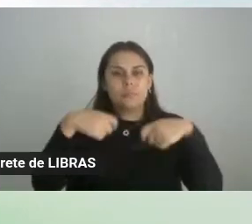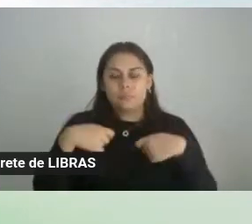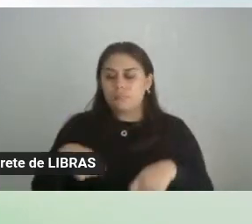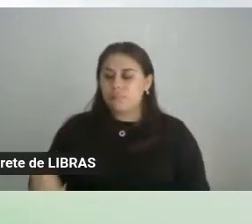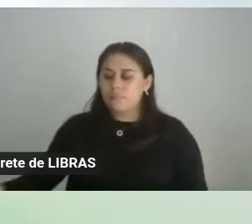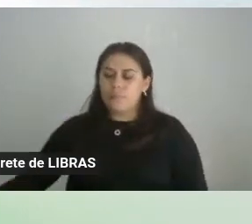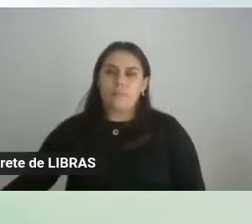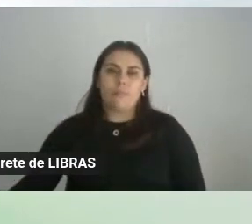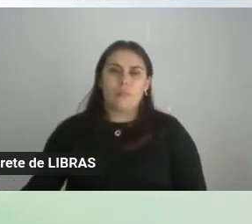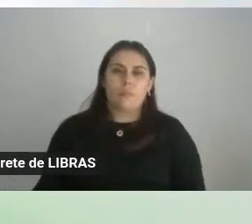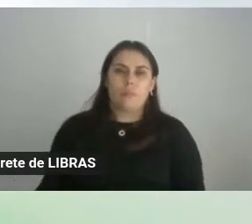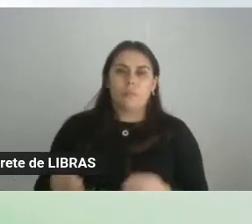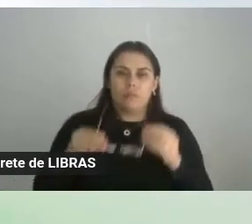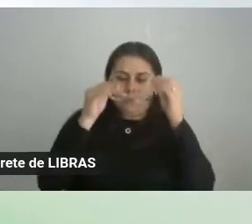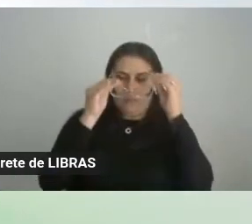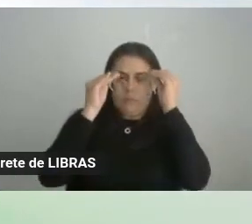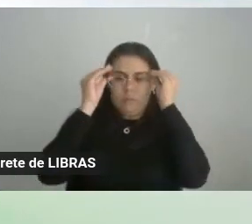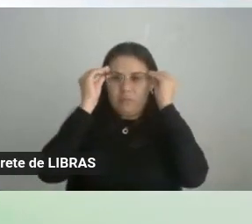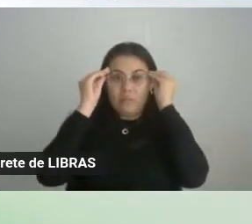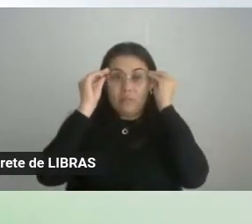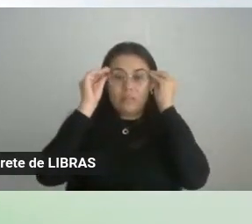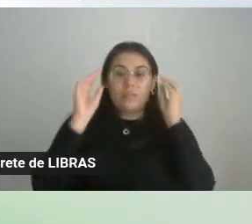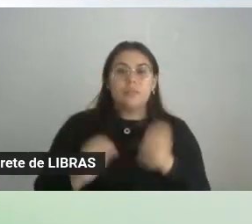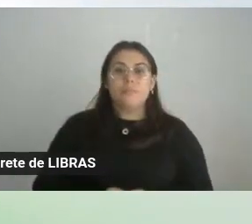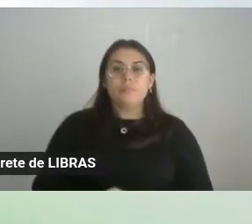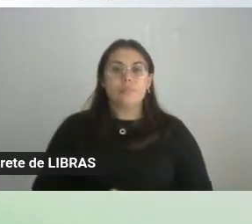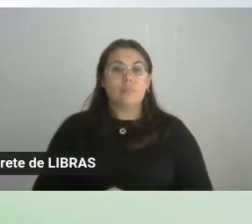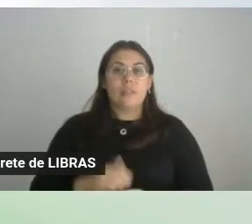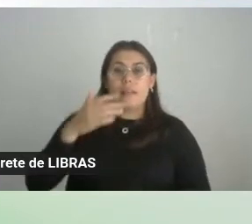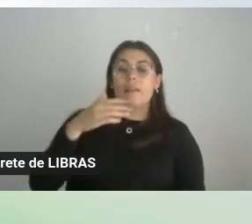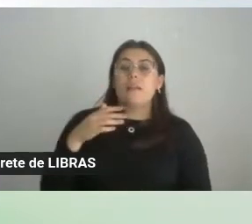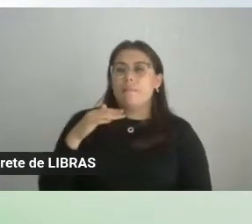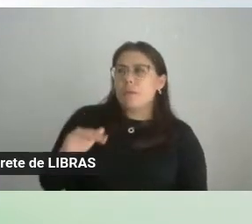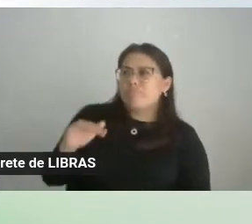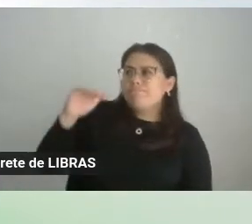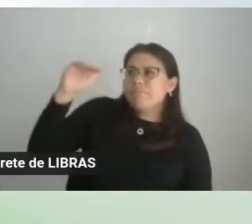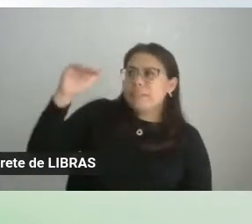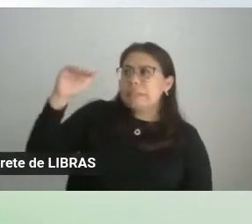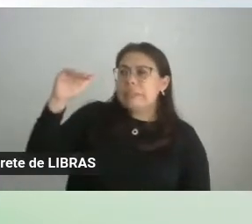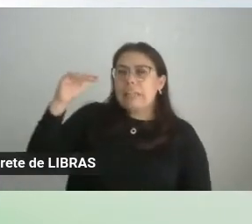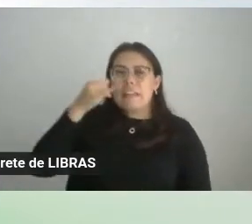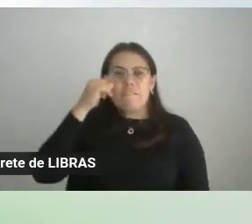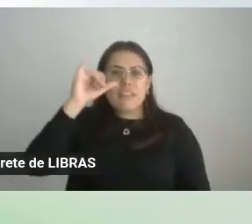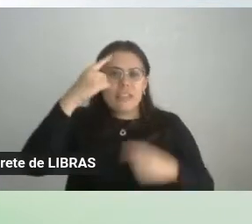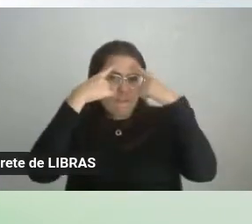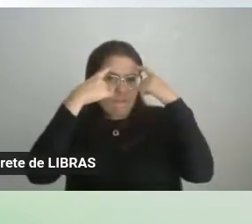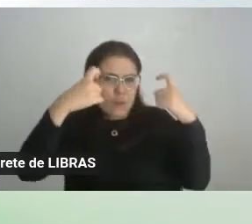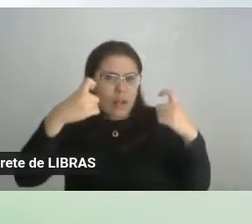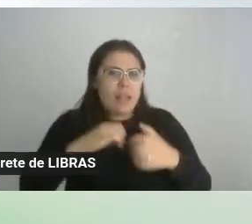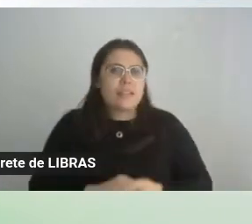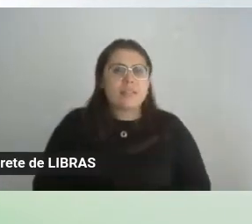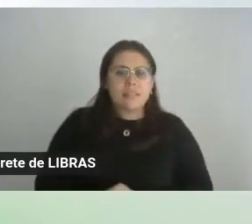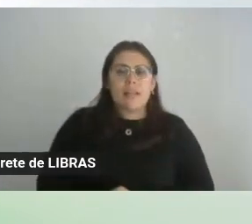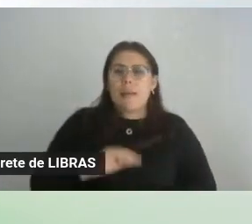tornem agressores, quando crescerem, eu acho que é fundamental